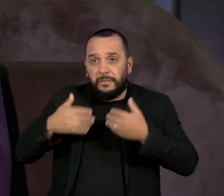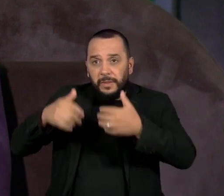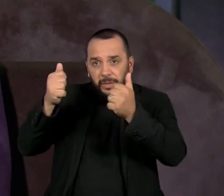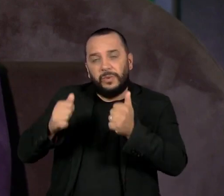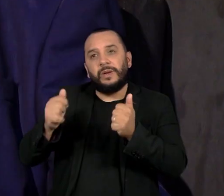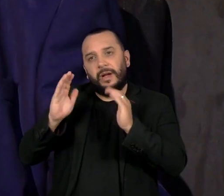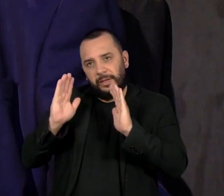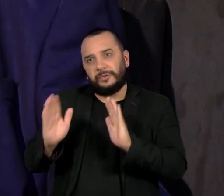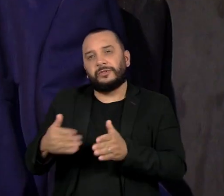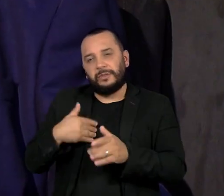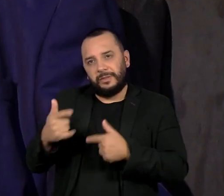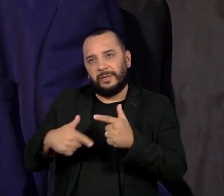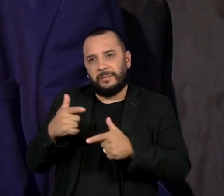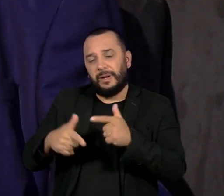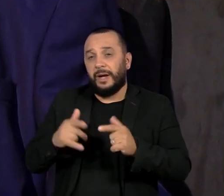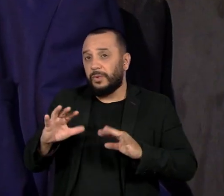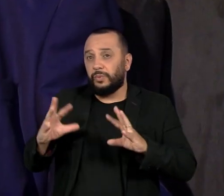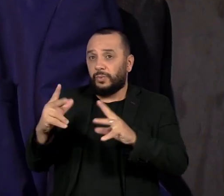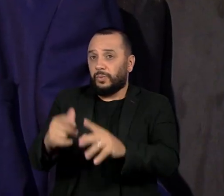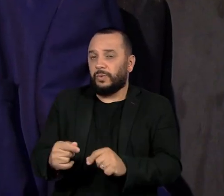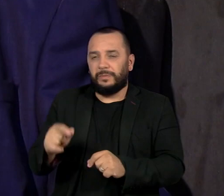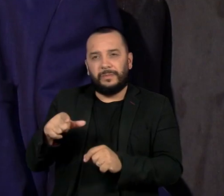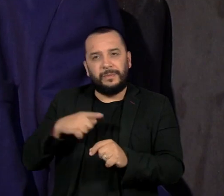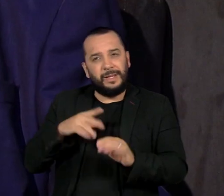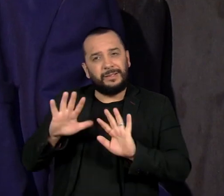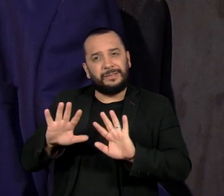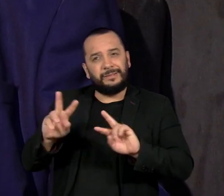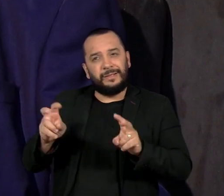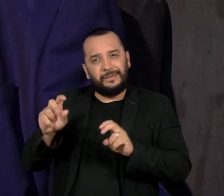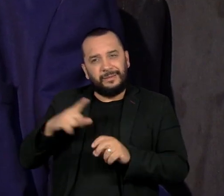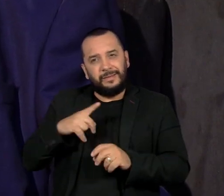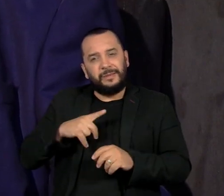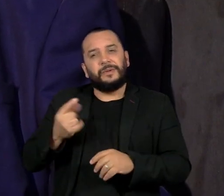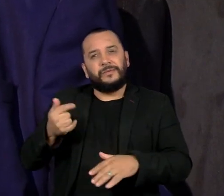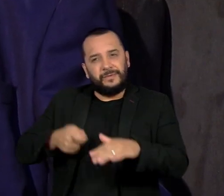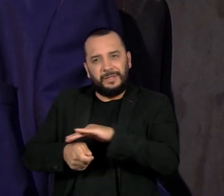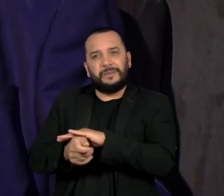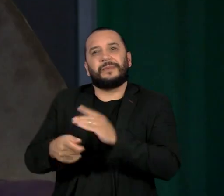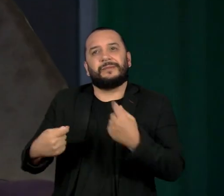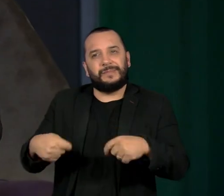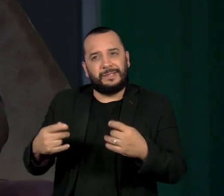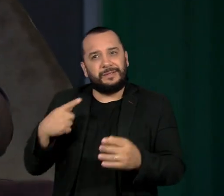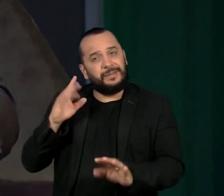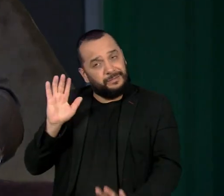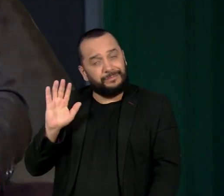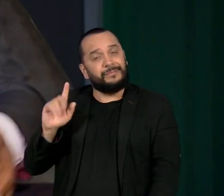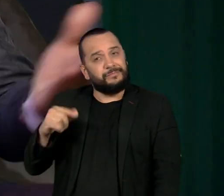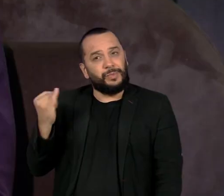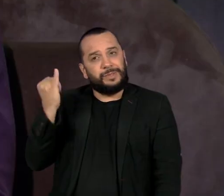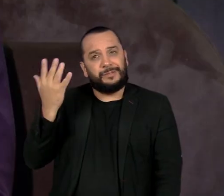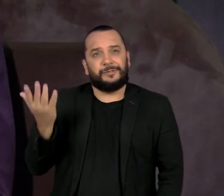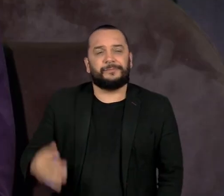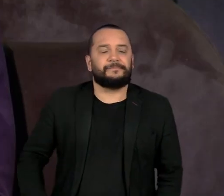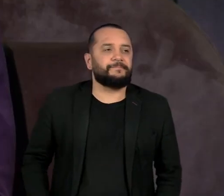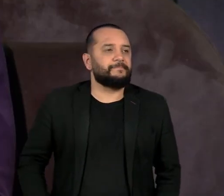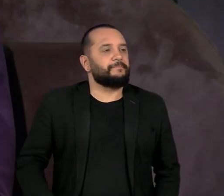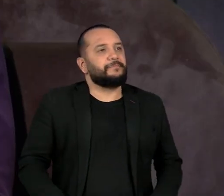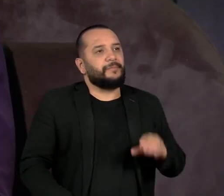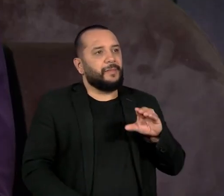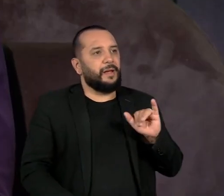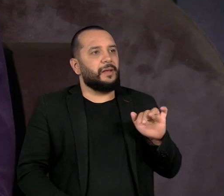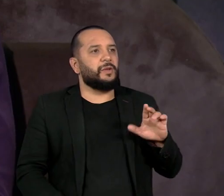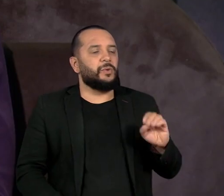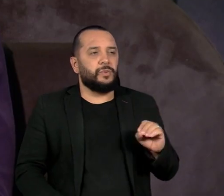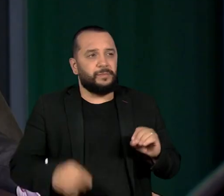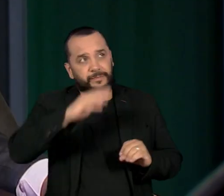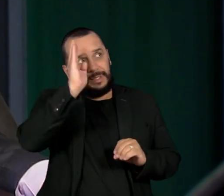todo, mas há a questão também, como eu disse no início, do subfinanciamento. Isso é difícil. Agora, doutor Caio, num país